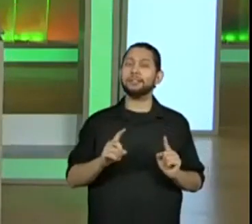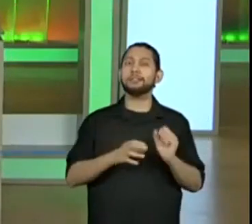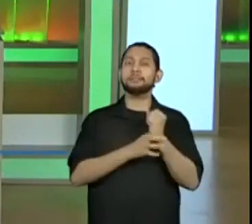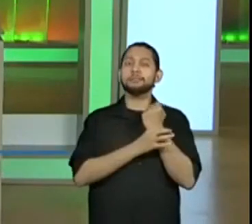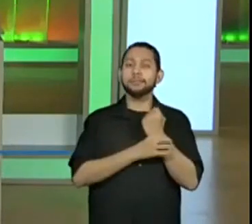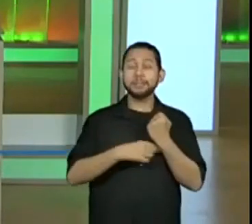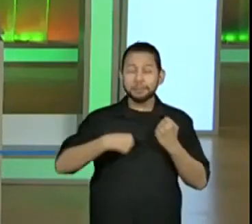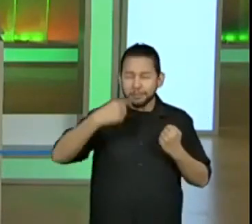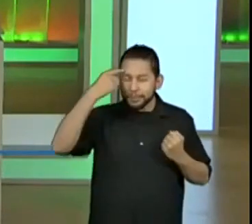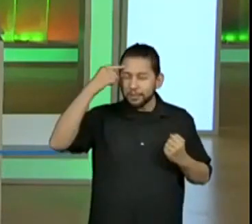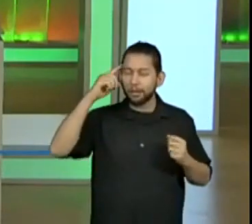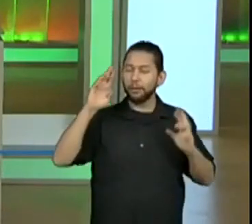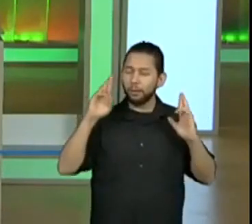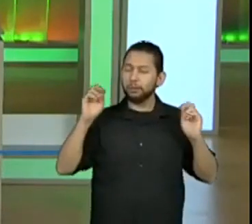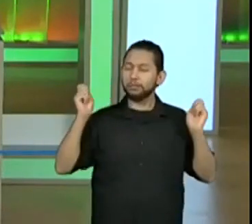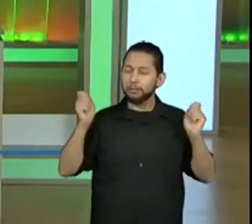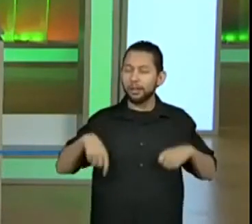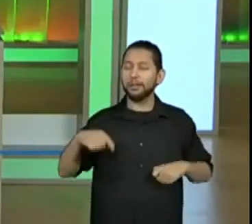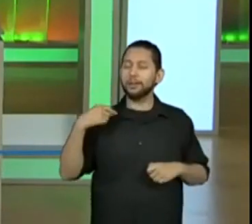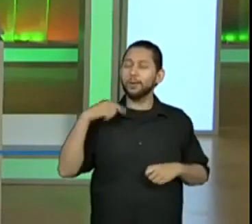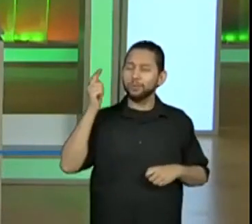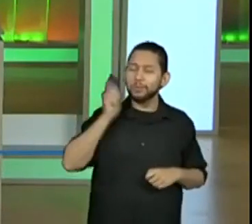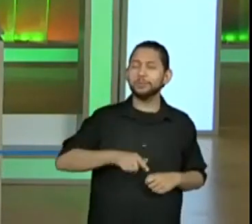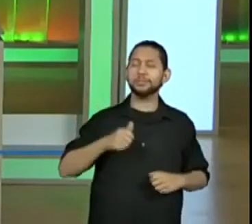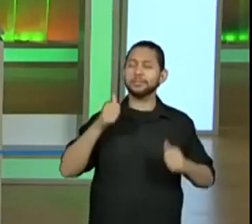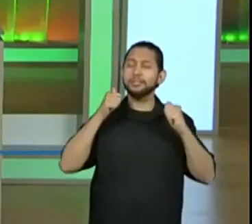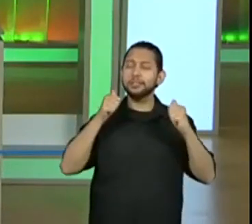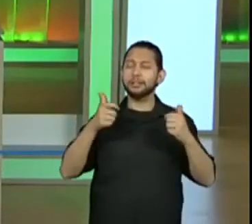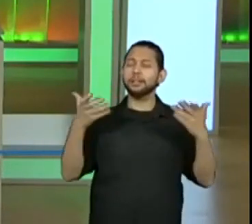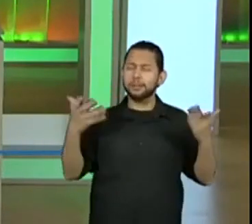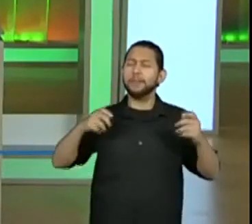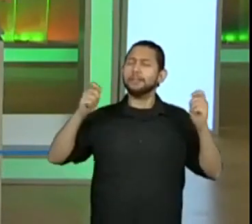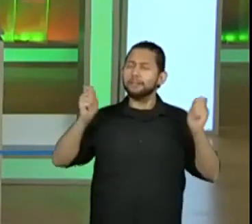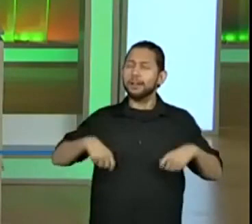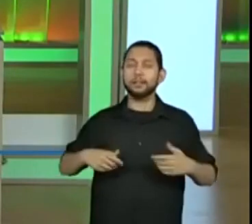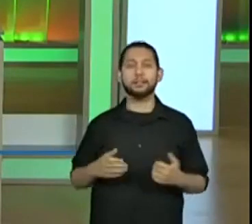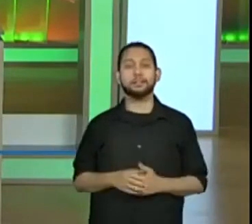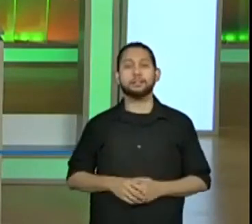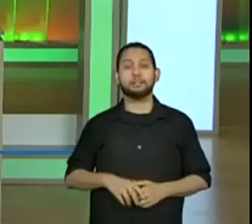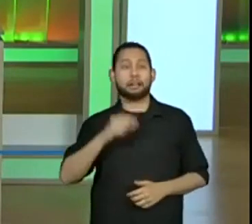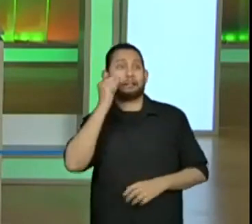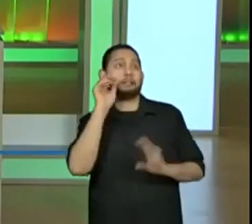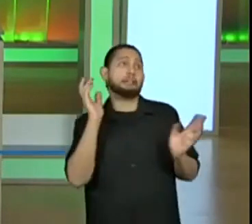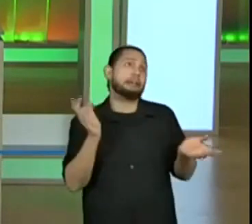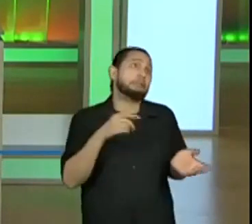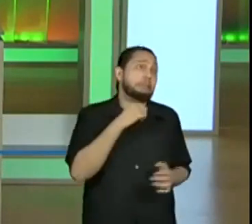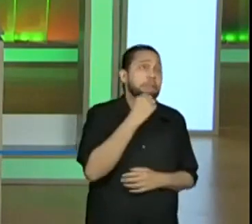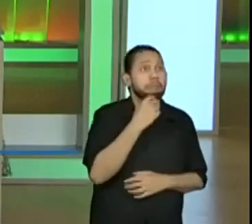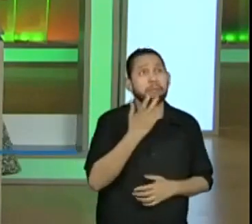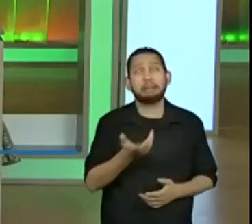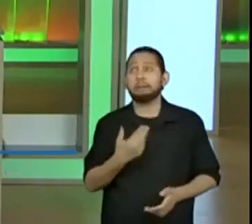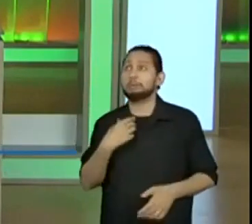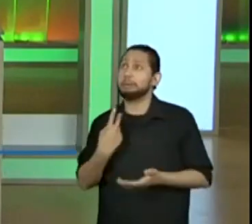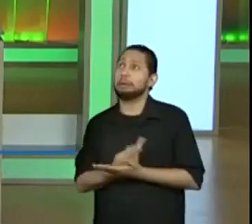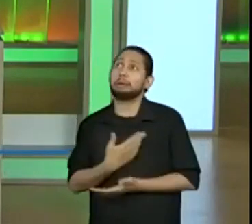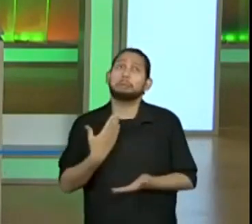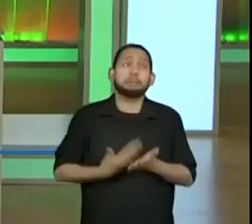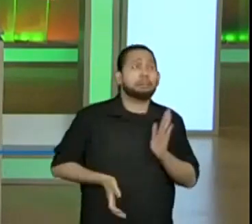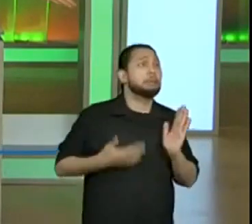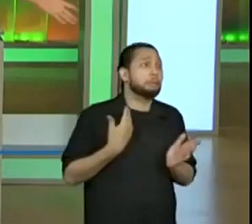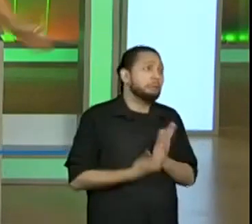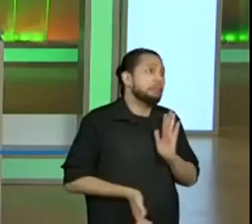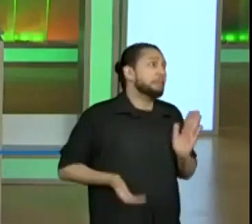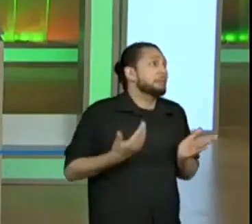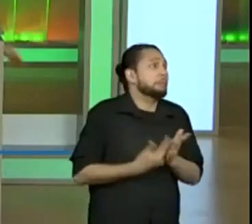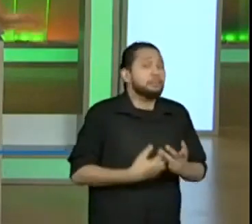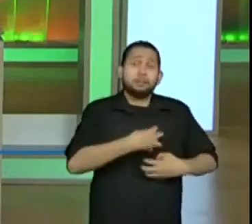vou ganhar ou vou conseguir. Dessa vez eu vou. Você fica, verdade. Não vai dar, não deu, já não, perdi.